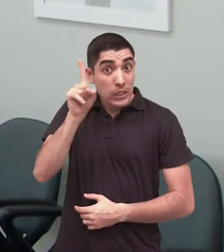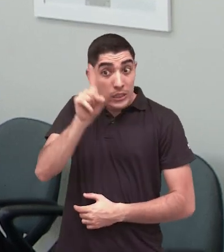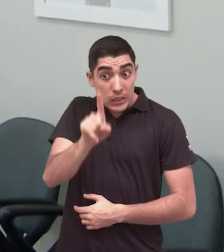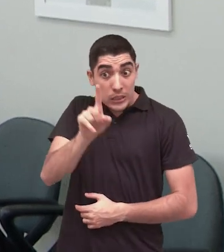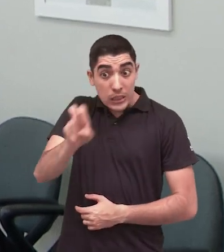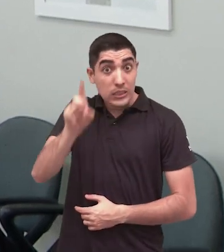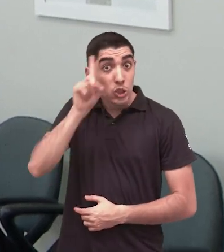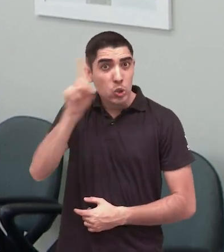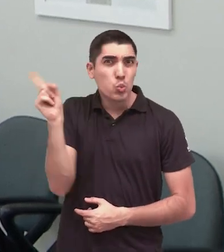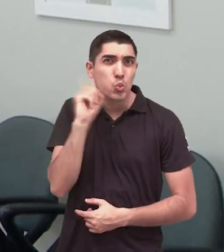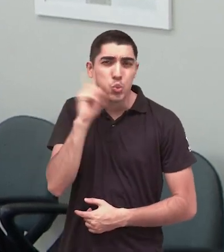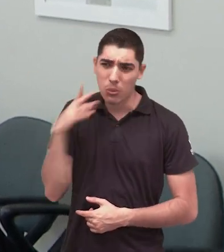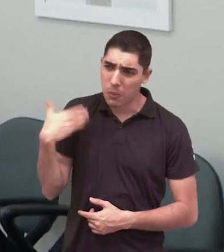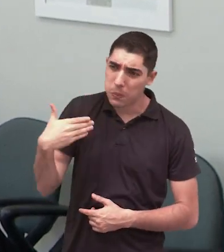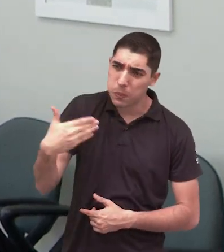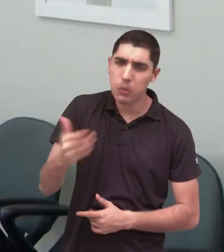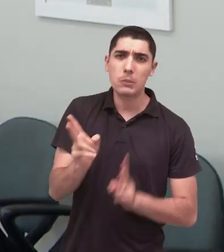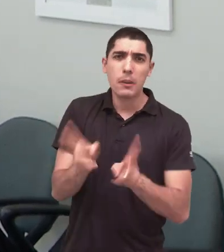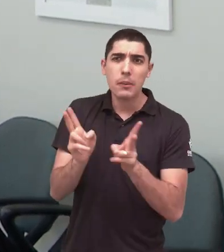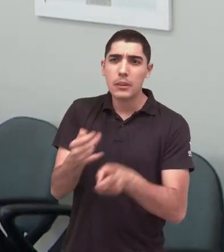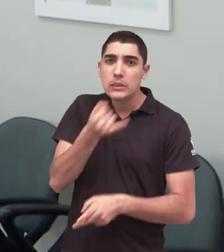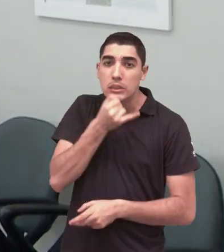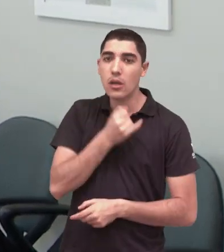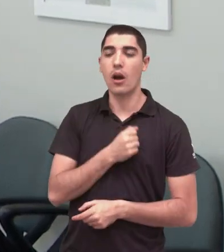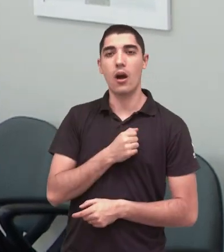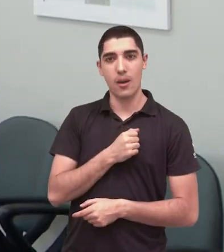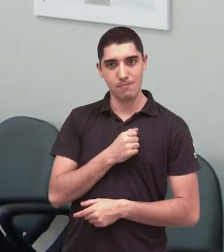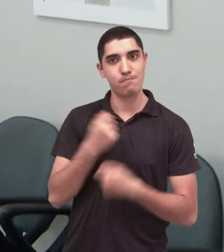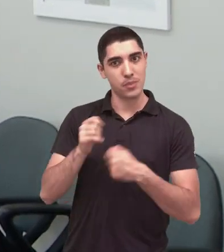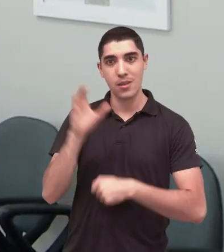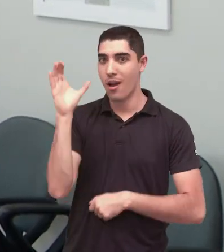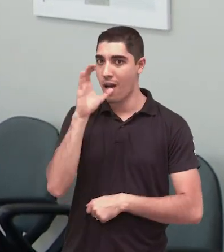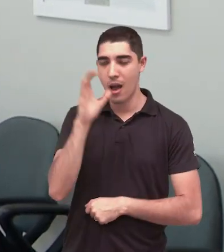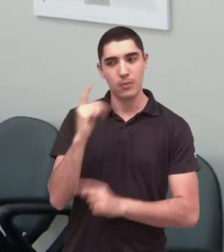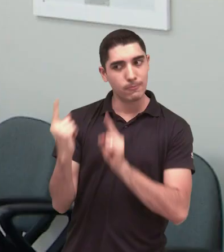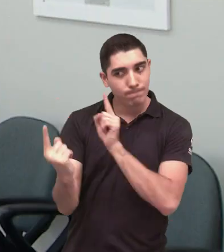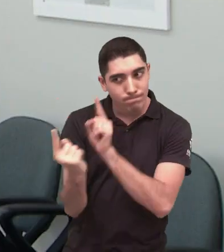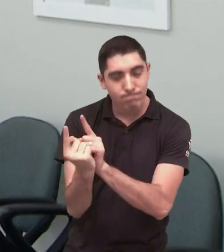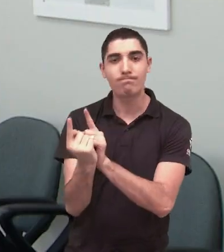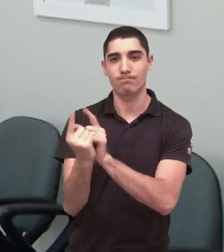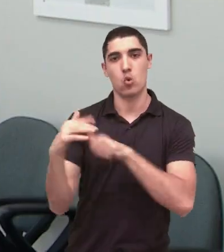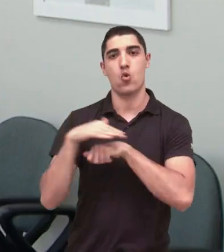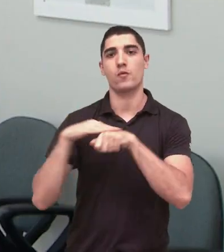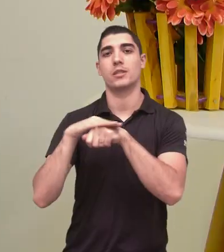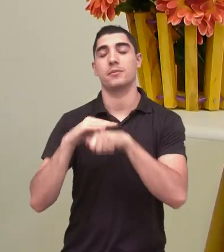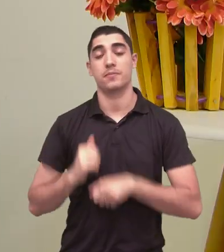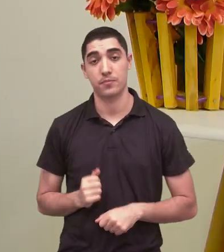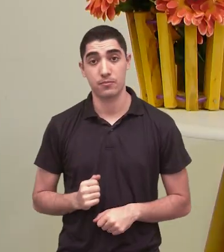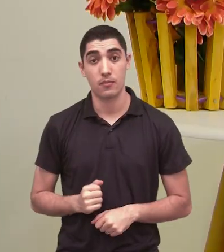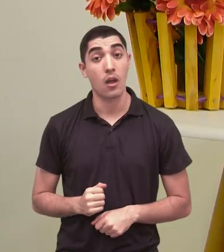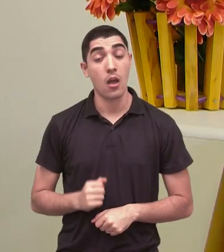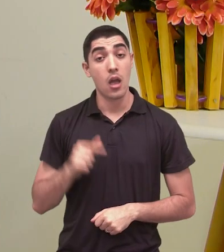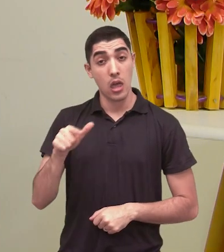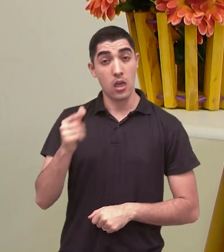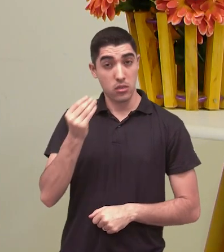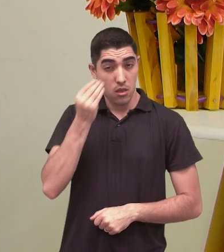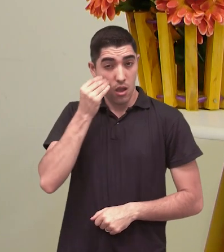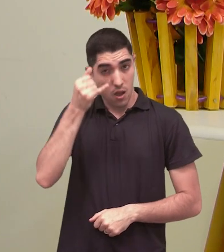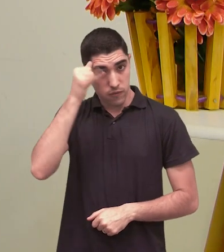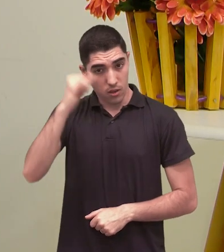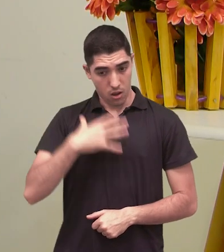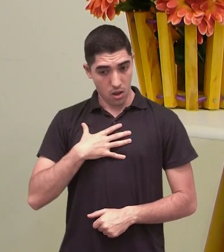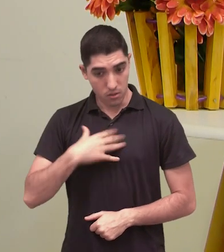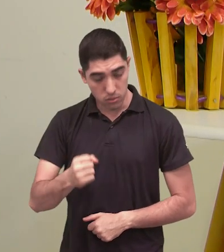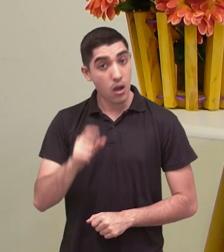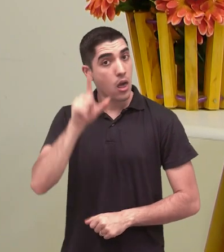Agora, 15 dias consecutivos nesse estado, a pessoa precisa de uma atenção imediatamente. A prevenção ao suicídio é